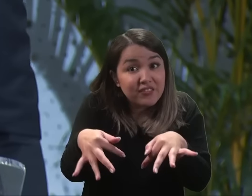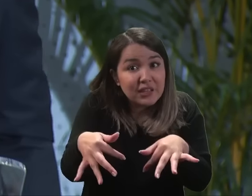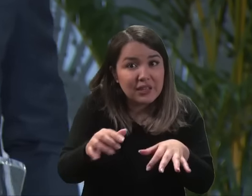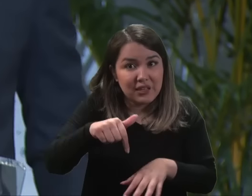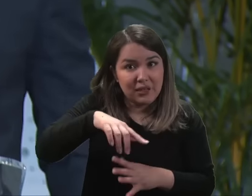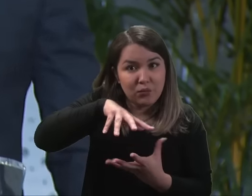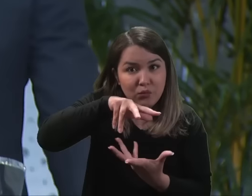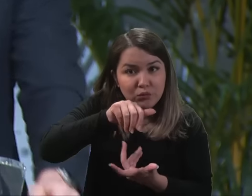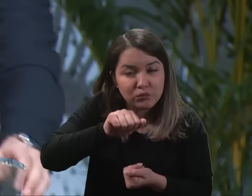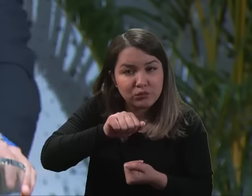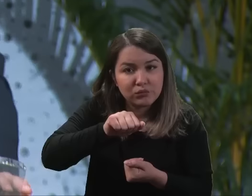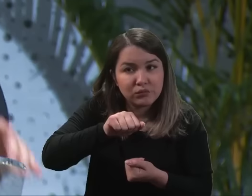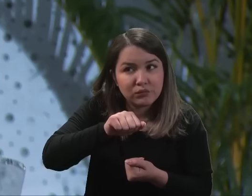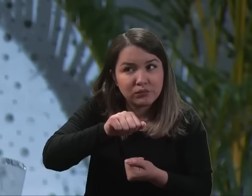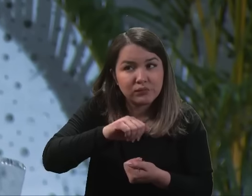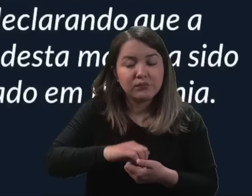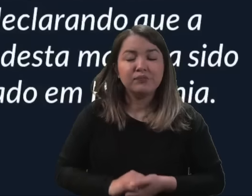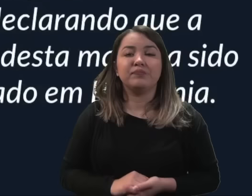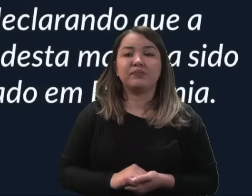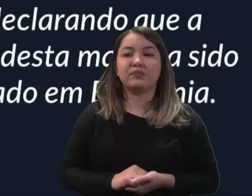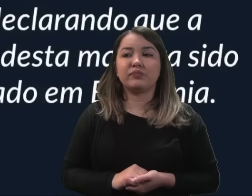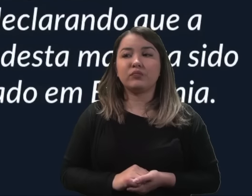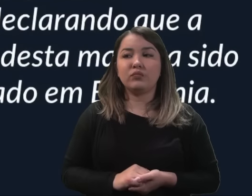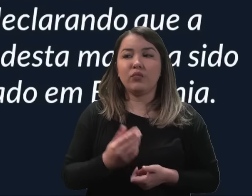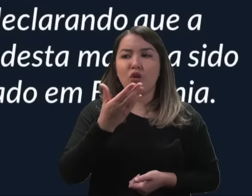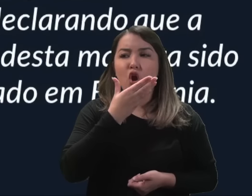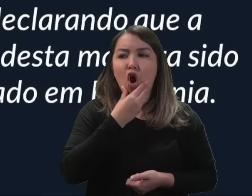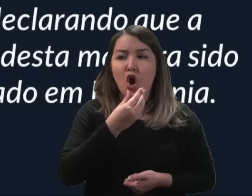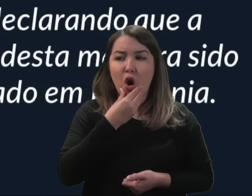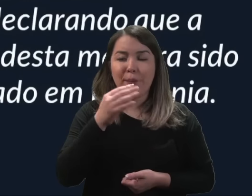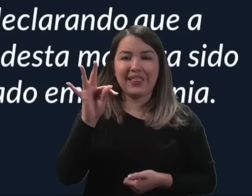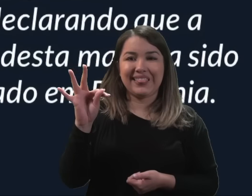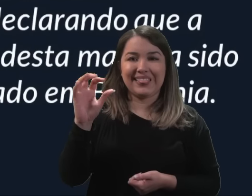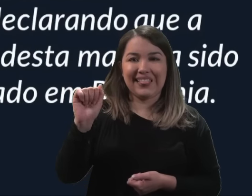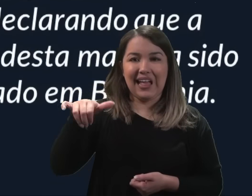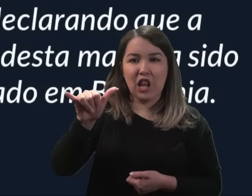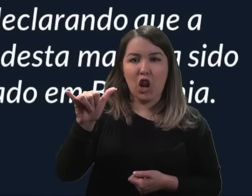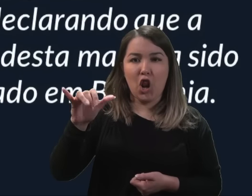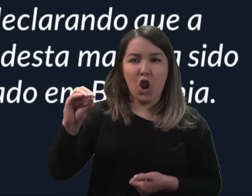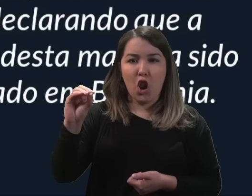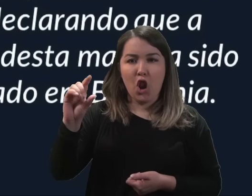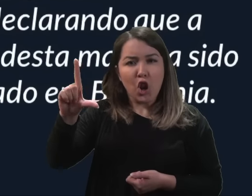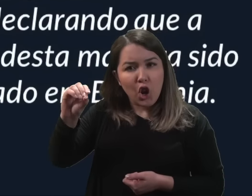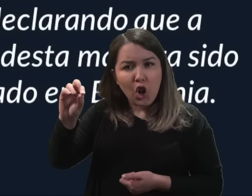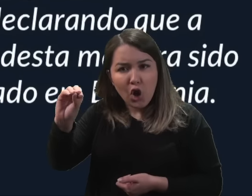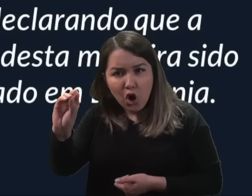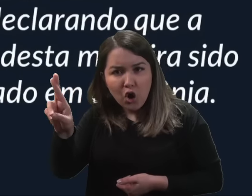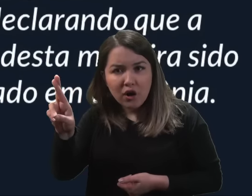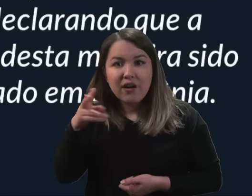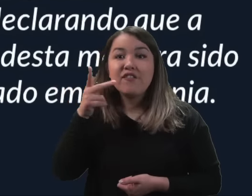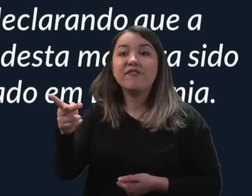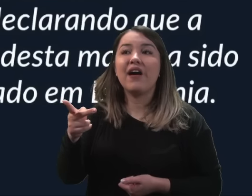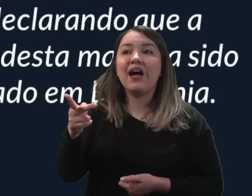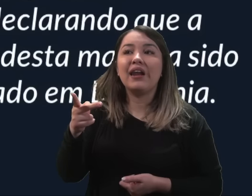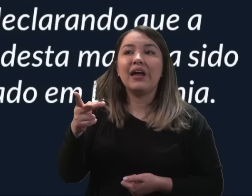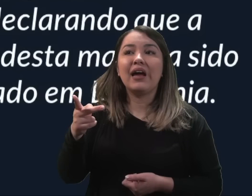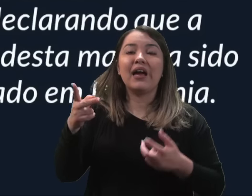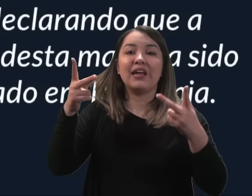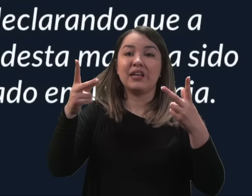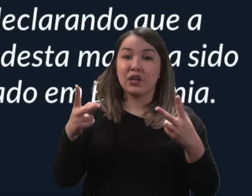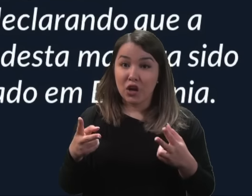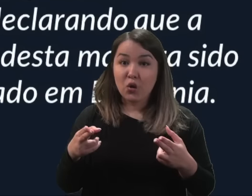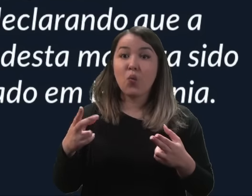Taylor Bunch diz que o movimento adventista será purificado da mesma maneira por